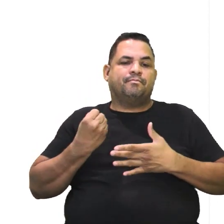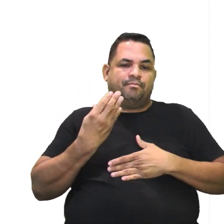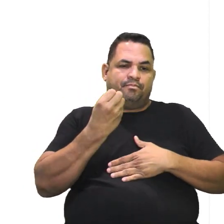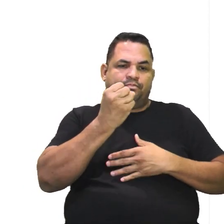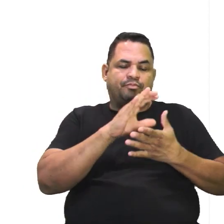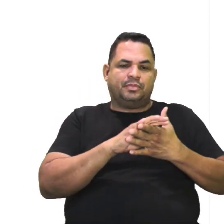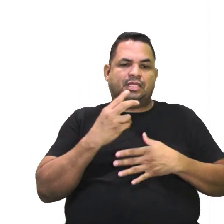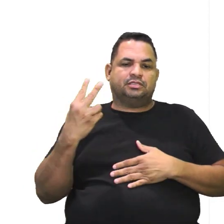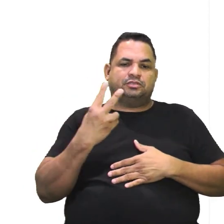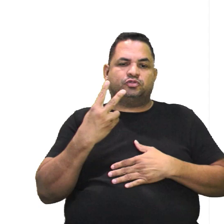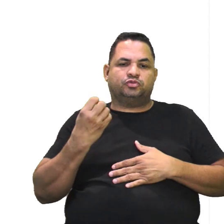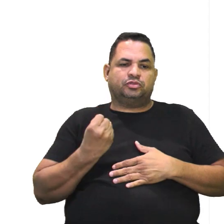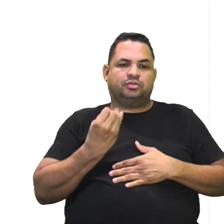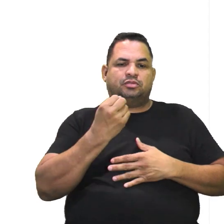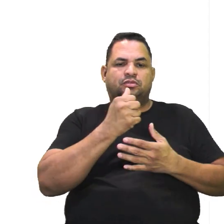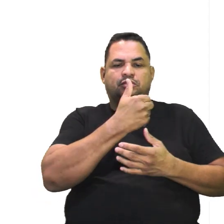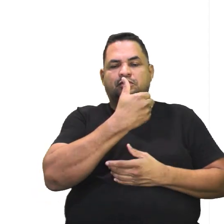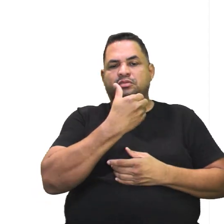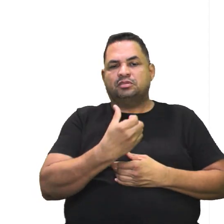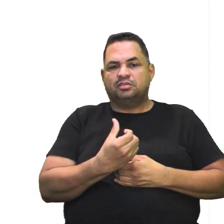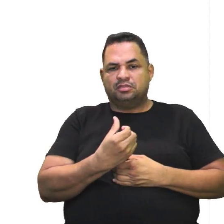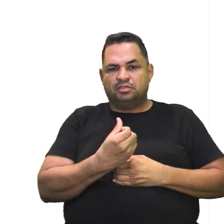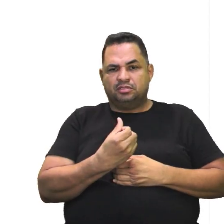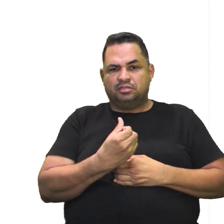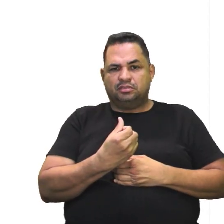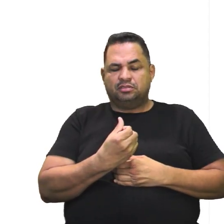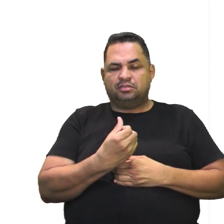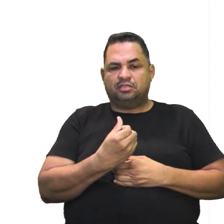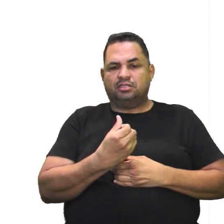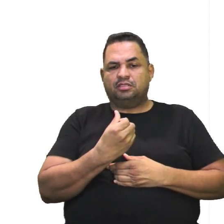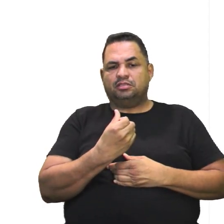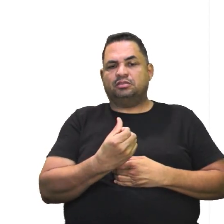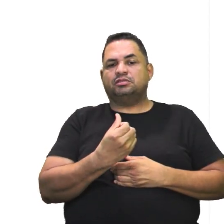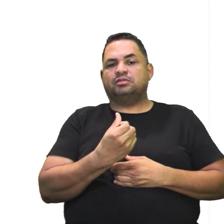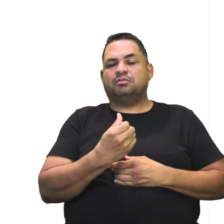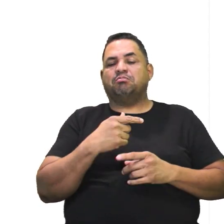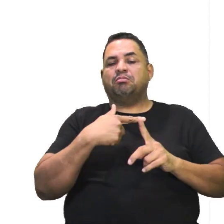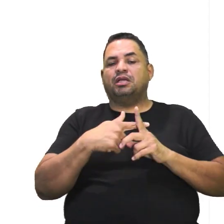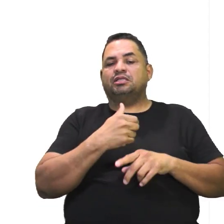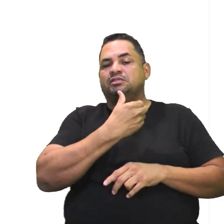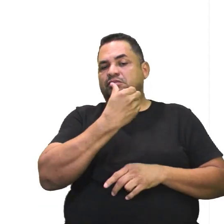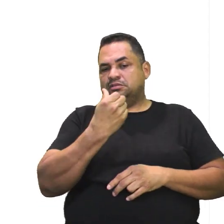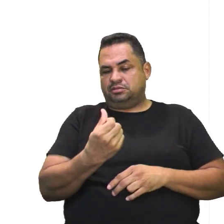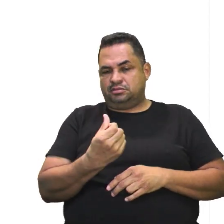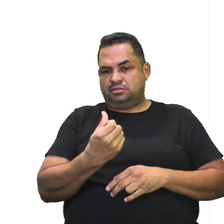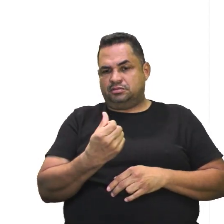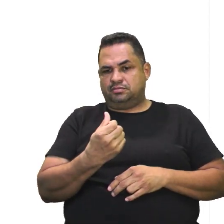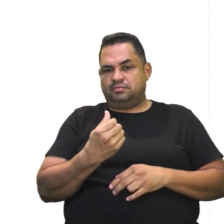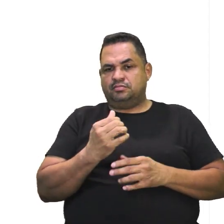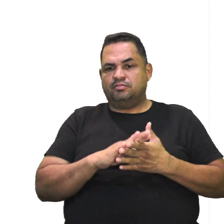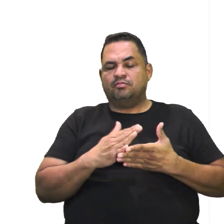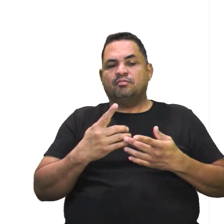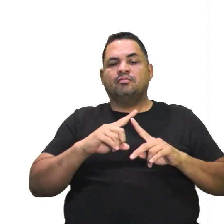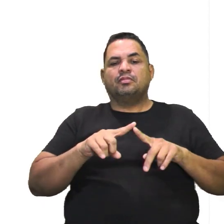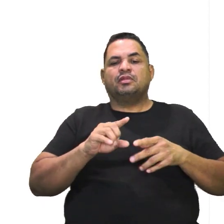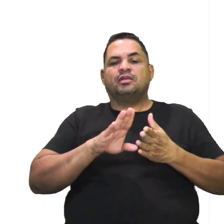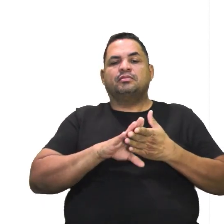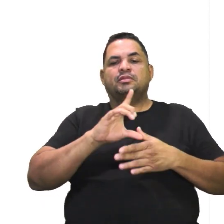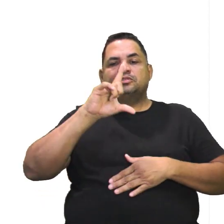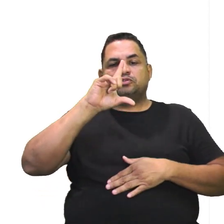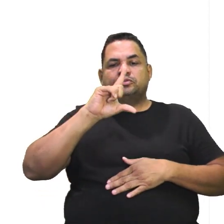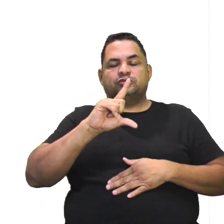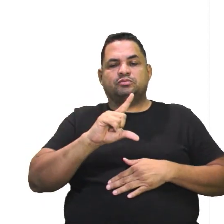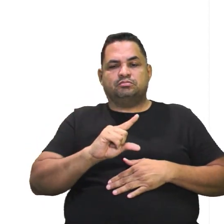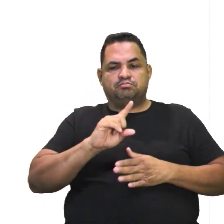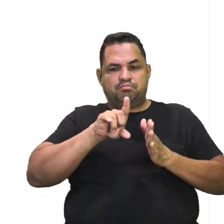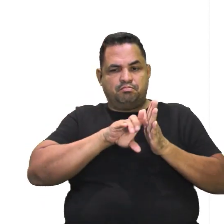segunda arrumação, olha só, ele levou 6 camisetas a mais. Ah, aumentou 6 aqui então? Isso. Aumentou 6. Só que diminuiu uma